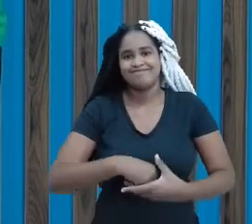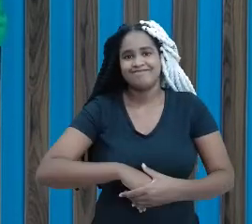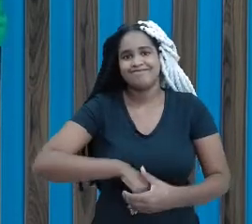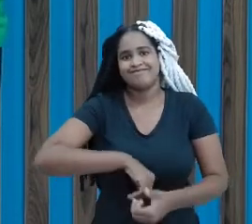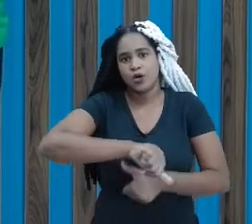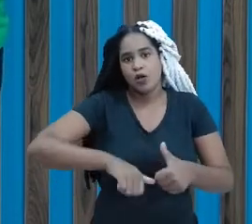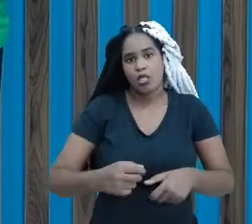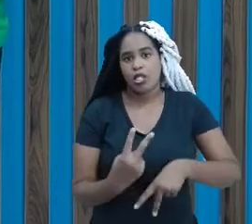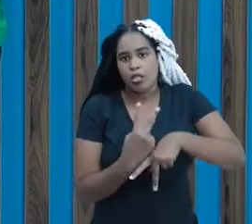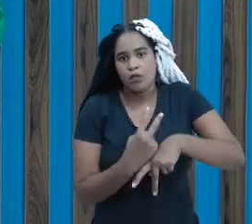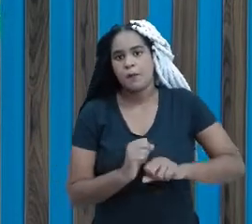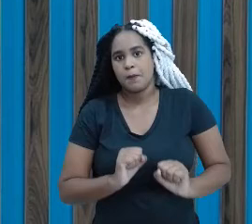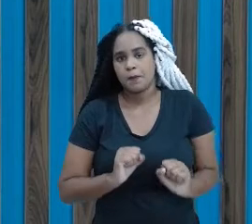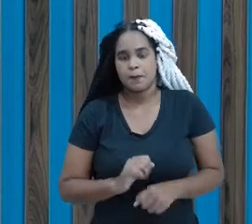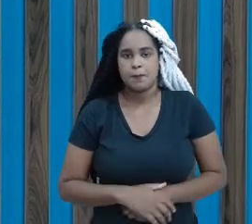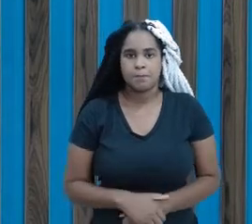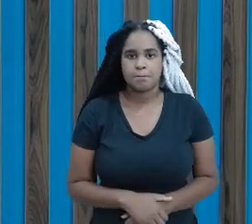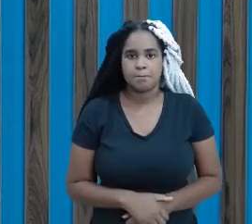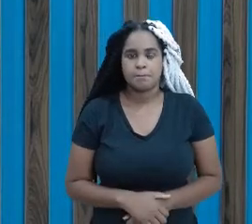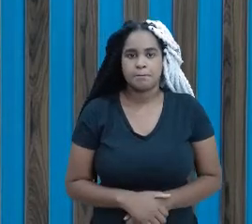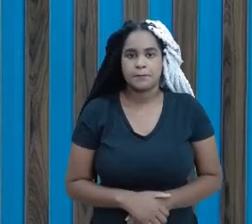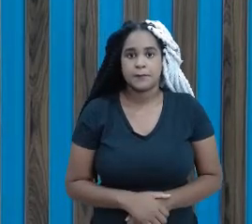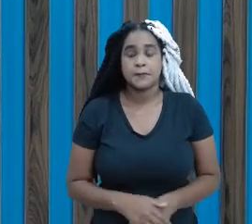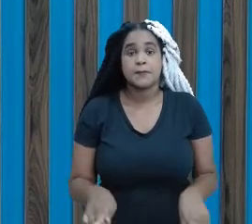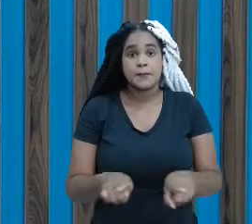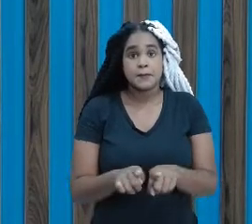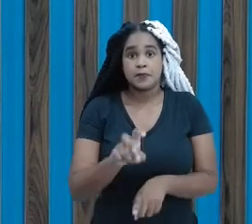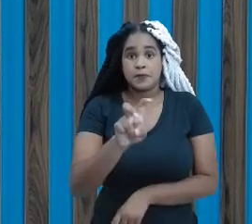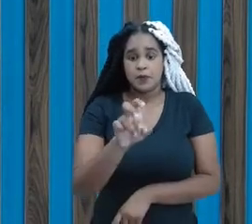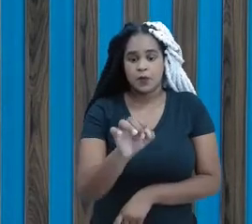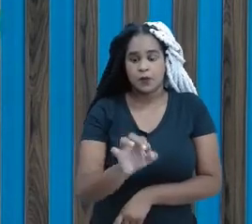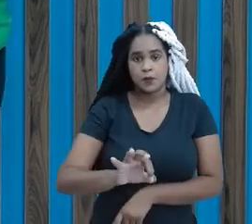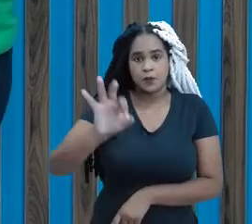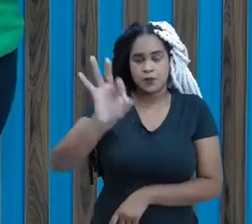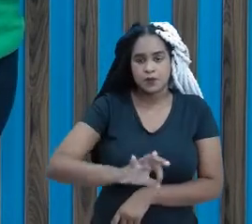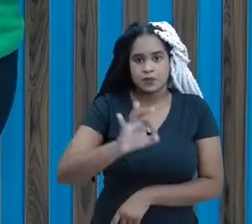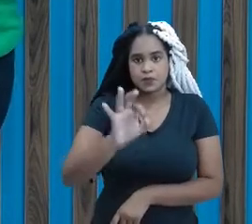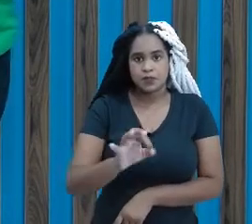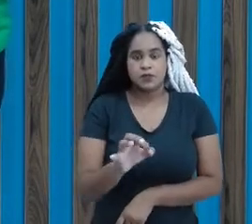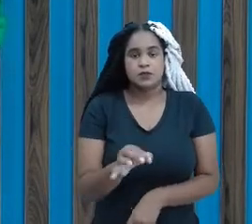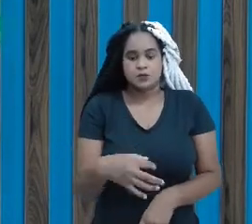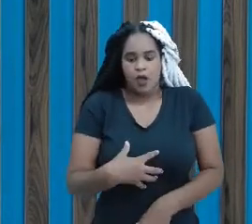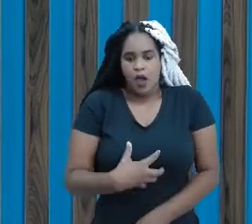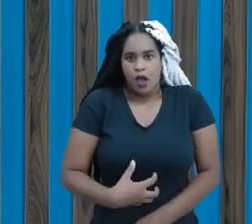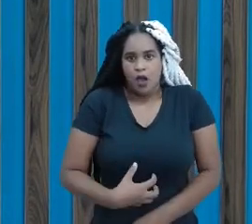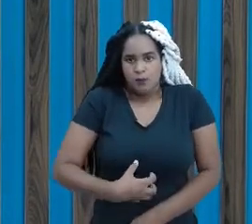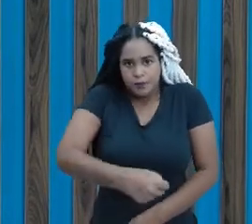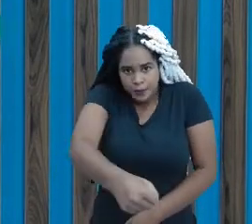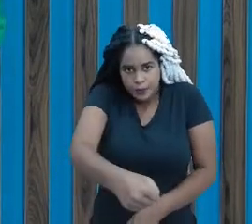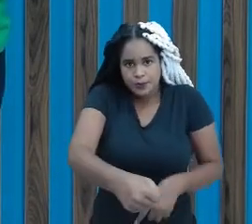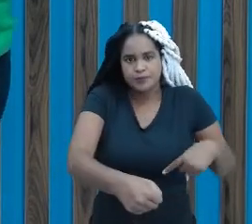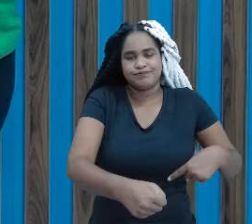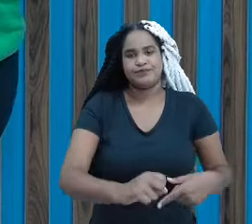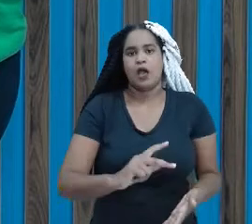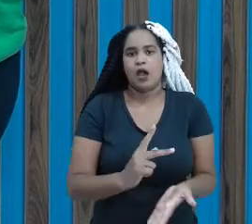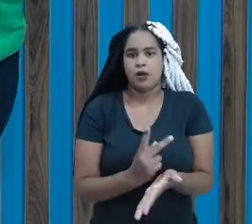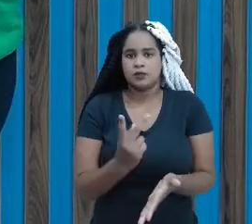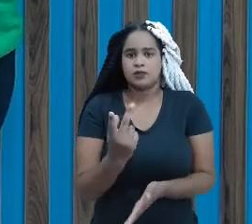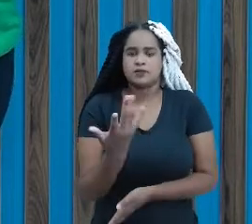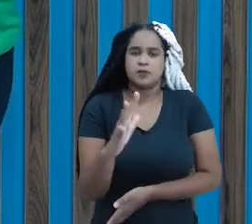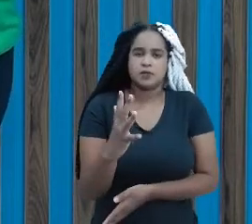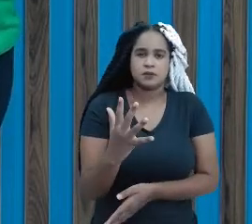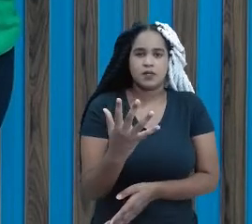alteração cromossômica, tá certo? E 50% dos abortos espontâneos que ocorrem logo no